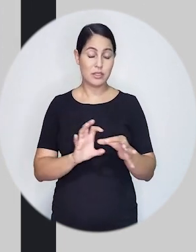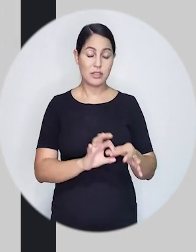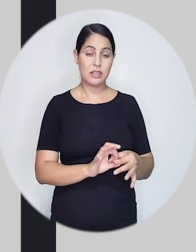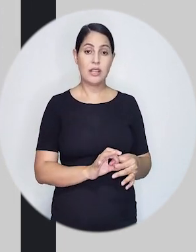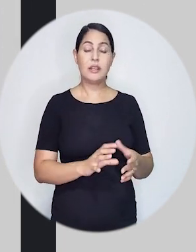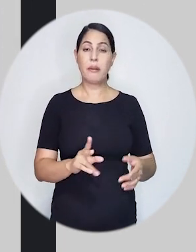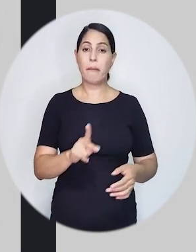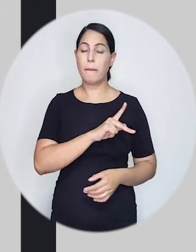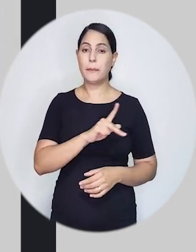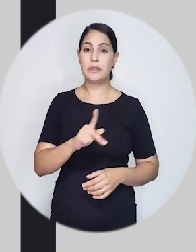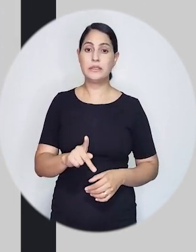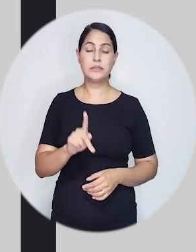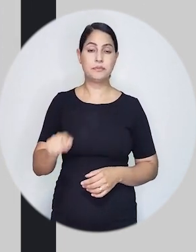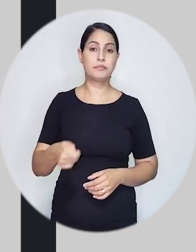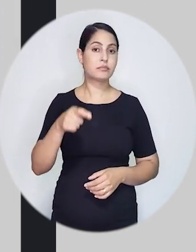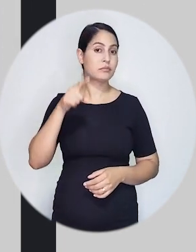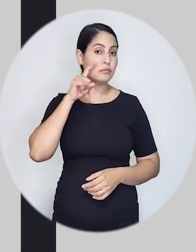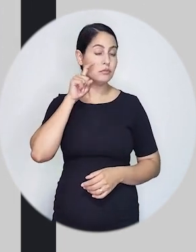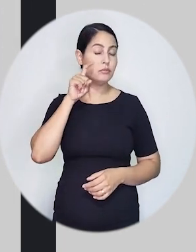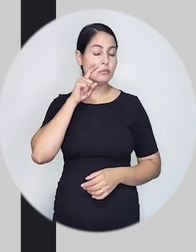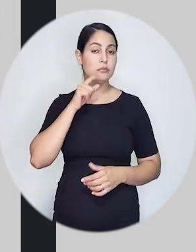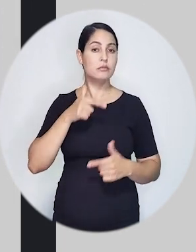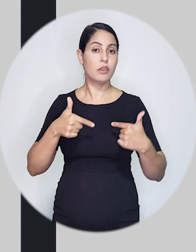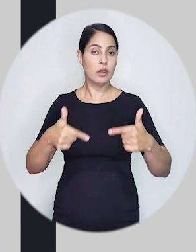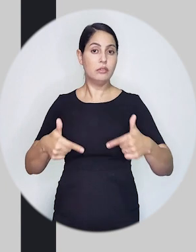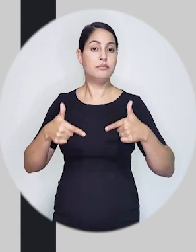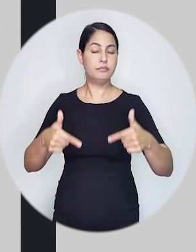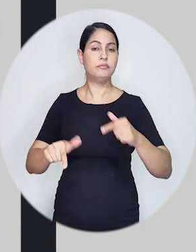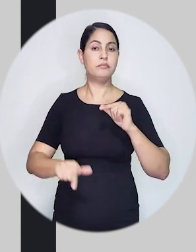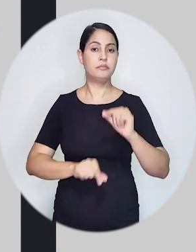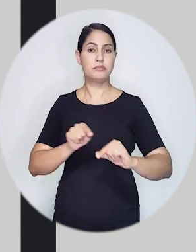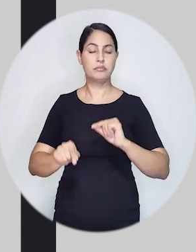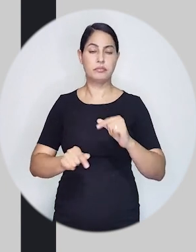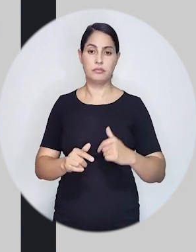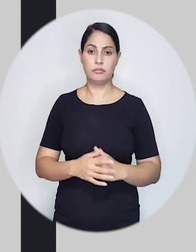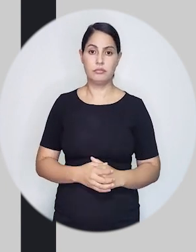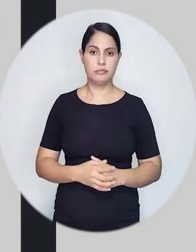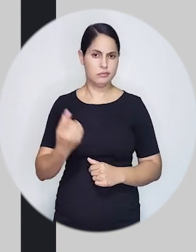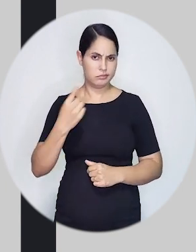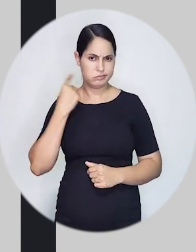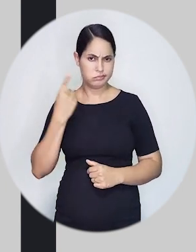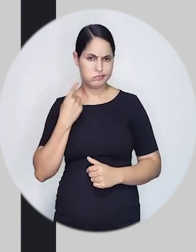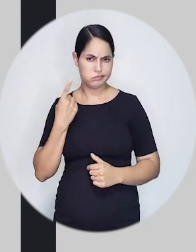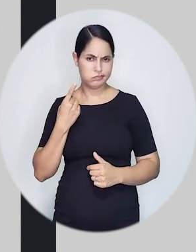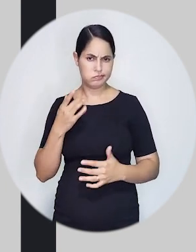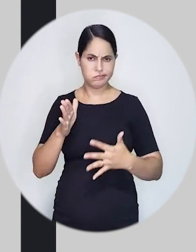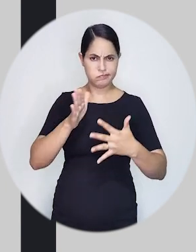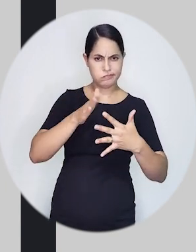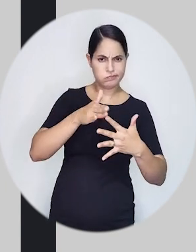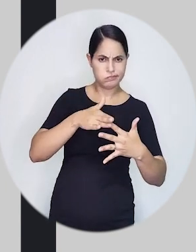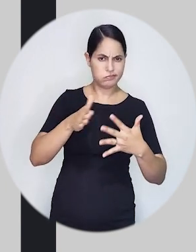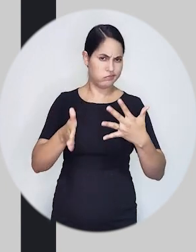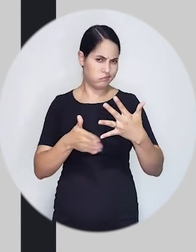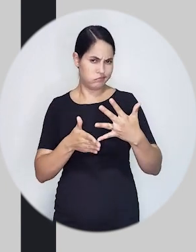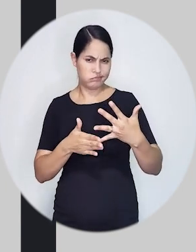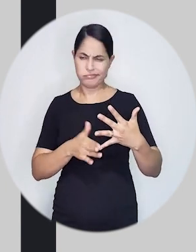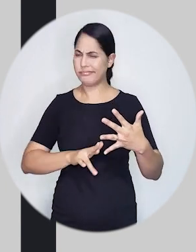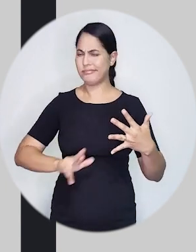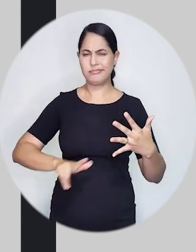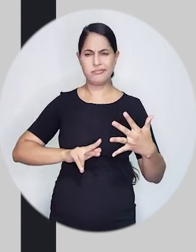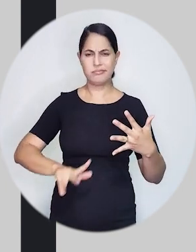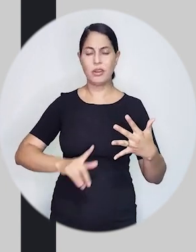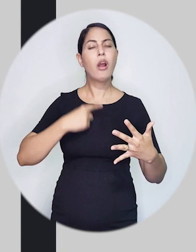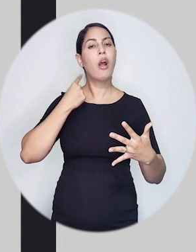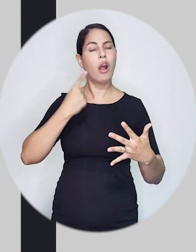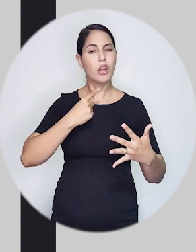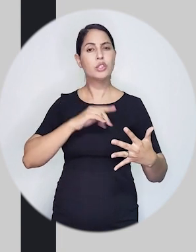do presidente da OAB Nacional, Beto Simonetti, destaca-se por colocar em prática o conceito de que não há advogado de primeira ou segunda